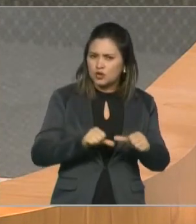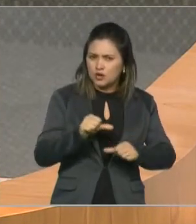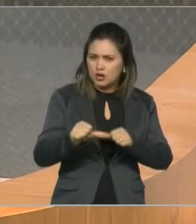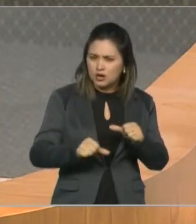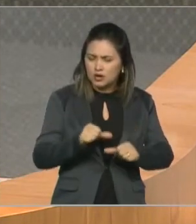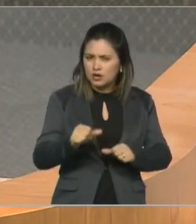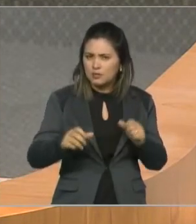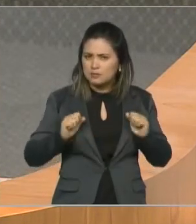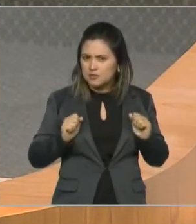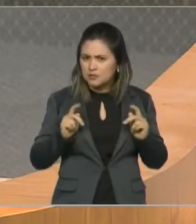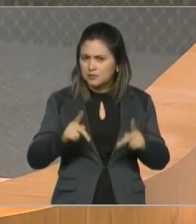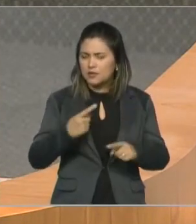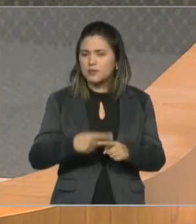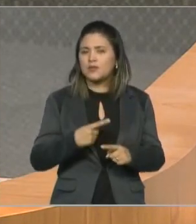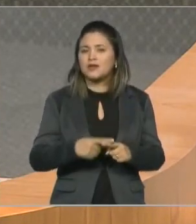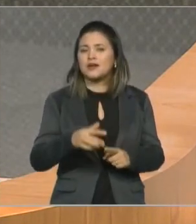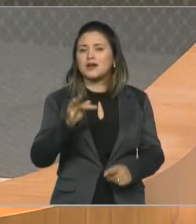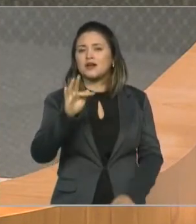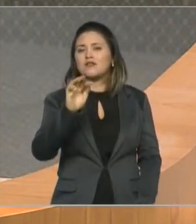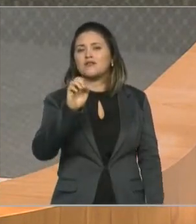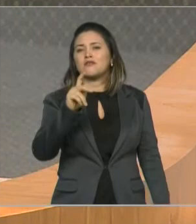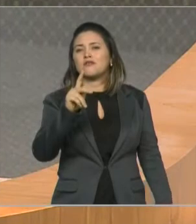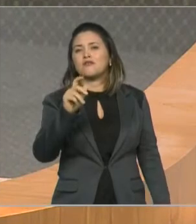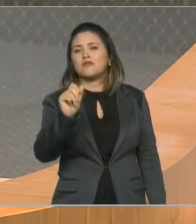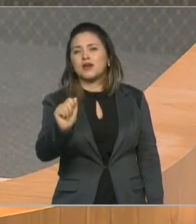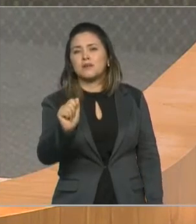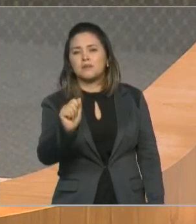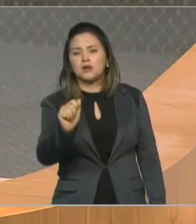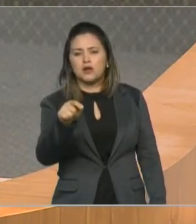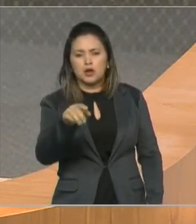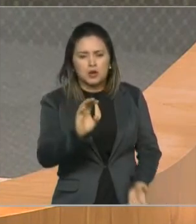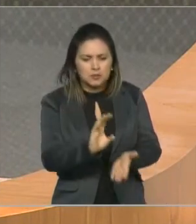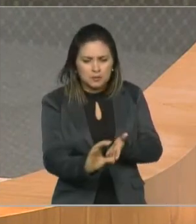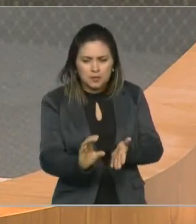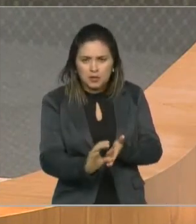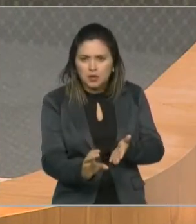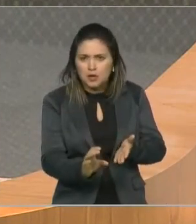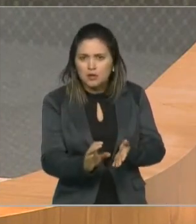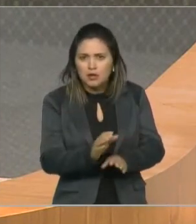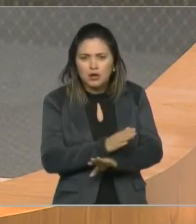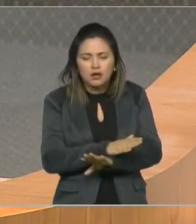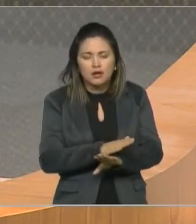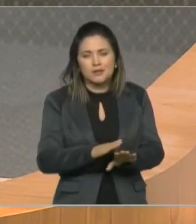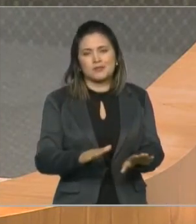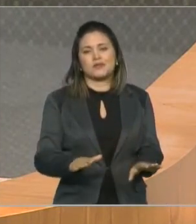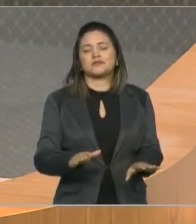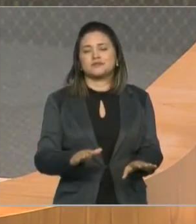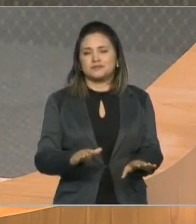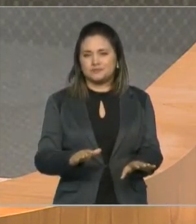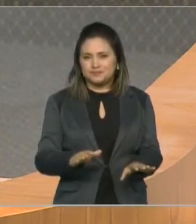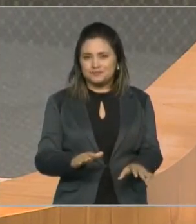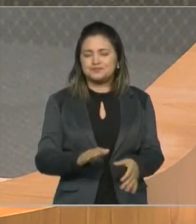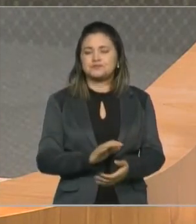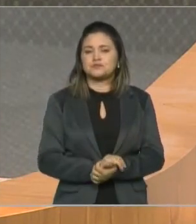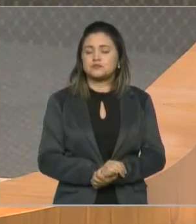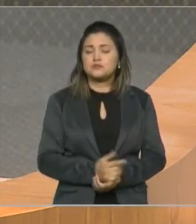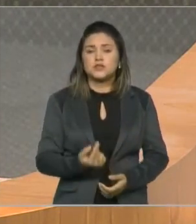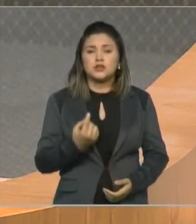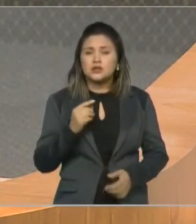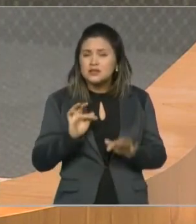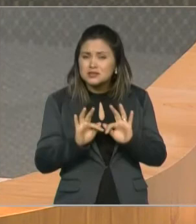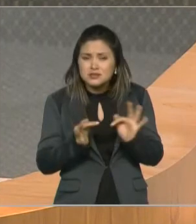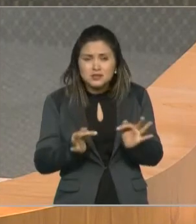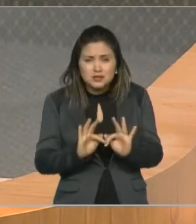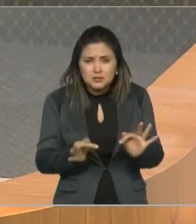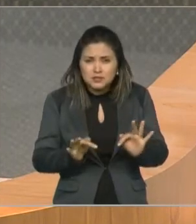Legislativa cruzará os seus braços para um simples requerimento que chama a essa casa o presidente do Instituto de Previdência, que,